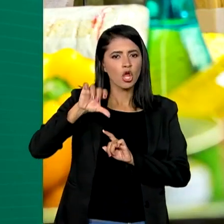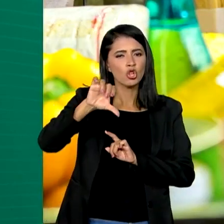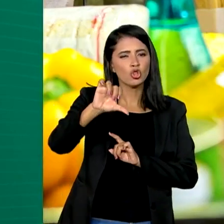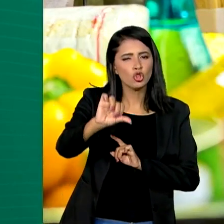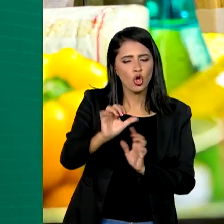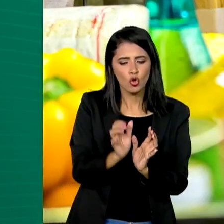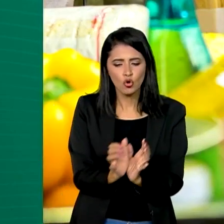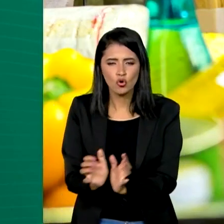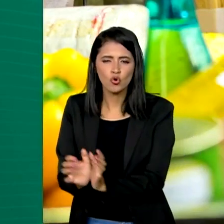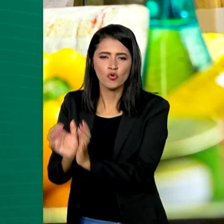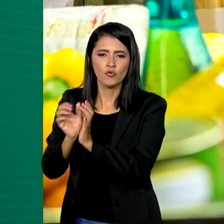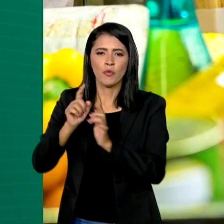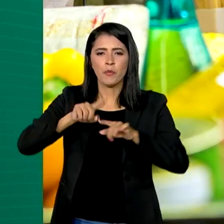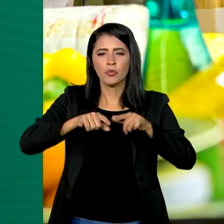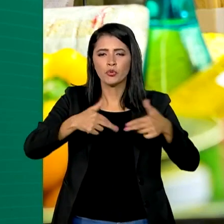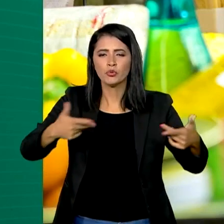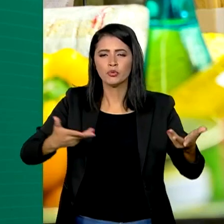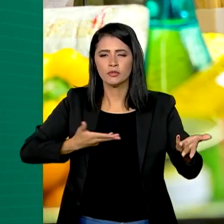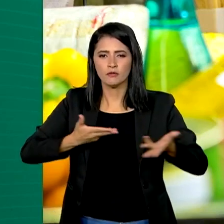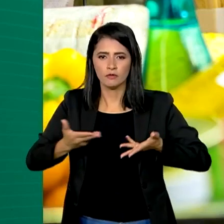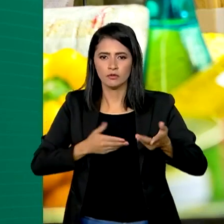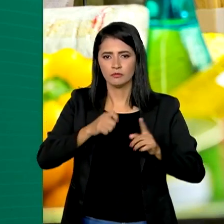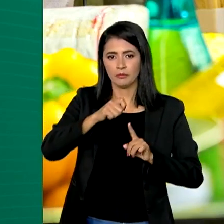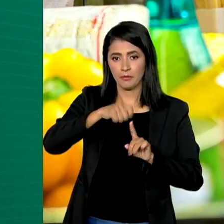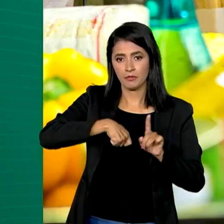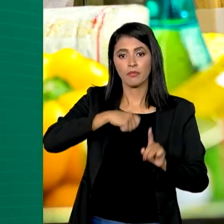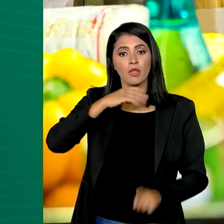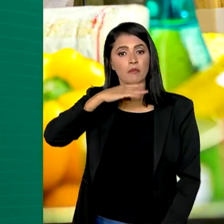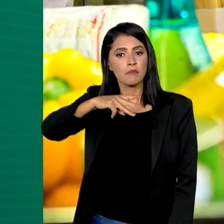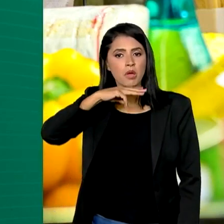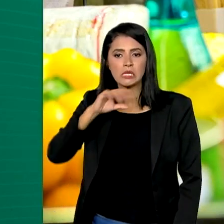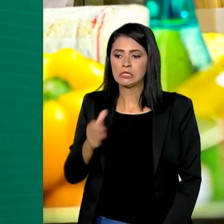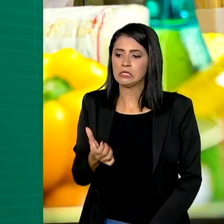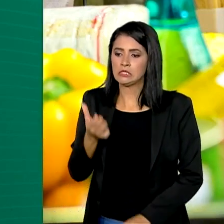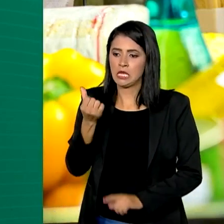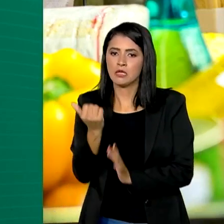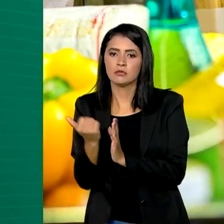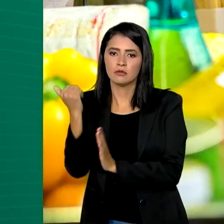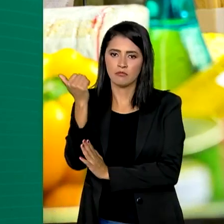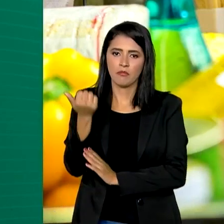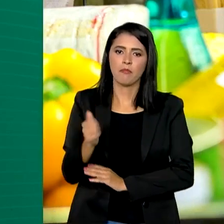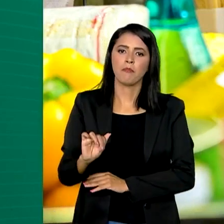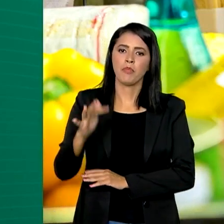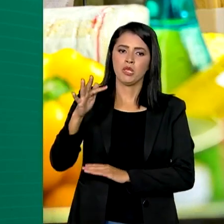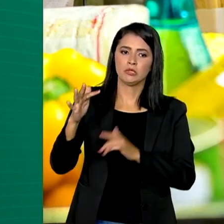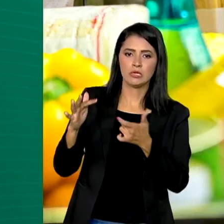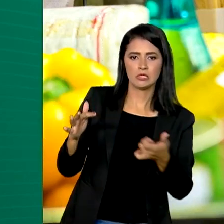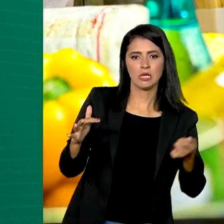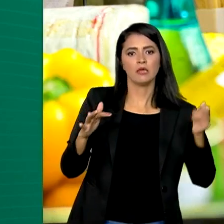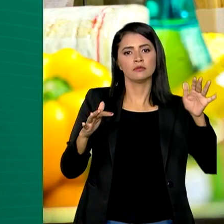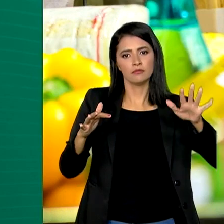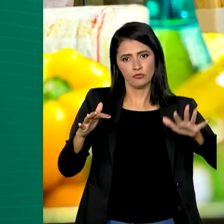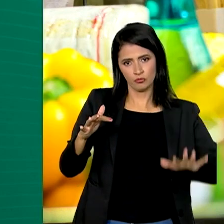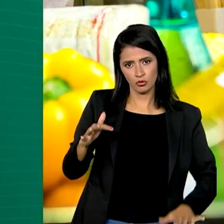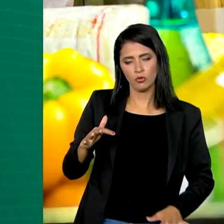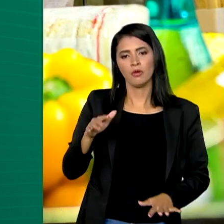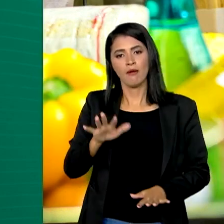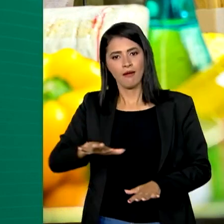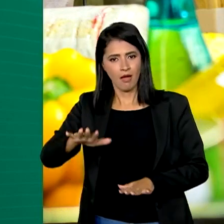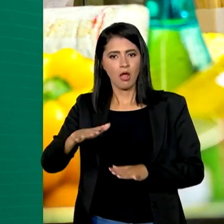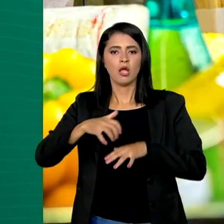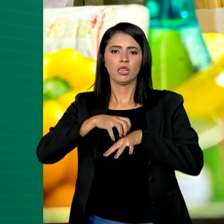produtos e serviços. Em março, 6 tiveram ganho de preços e 3 tiveram queda, especialmente o setor